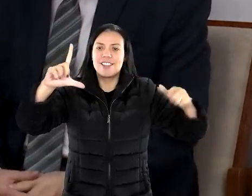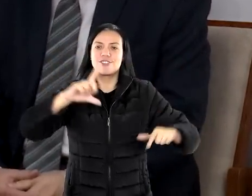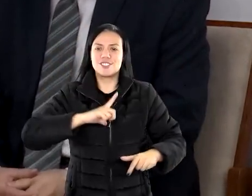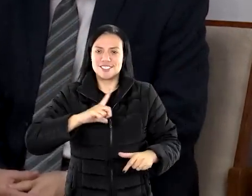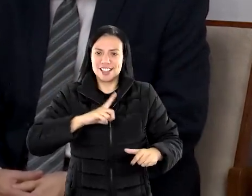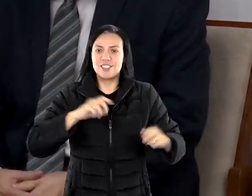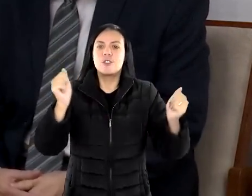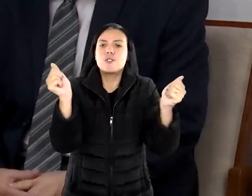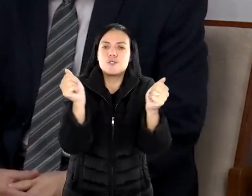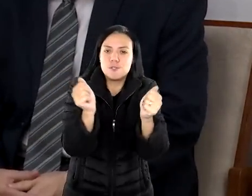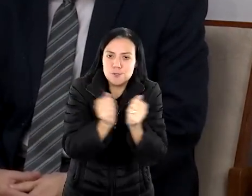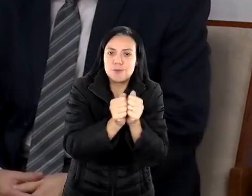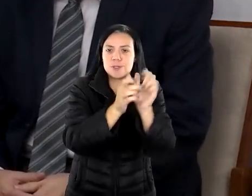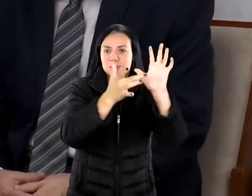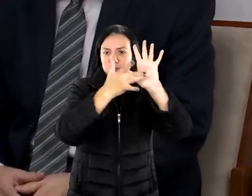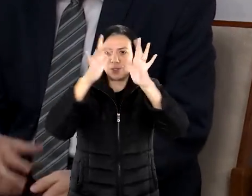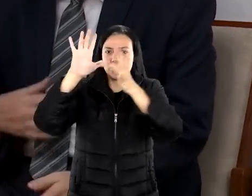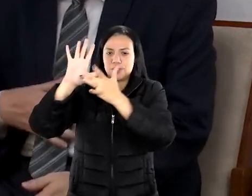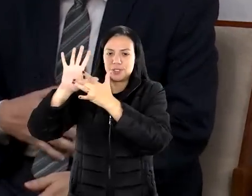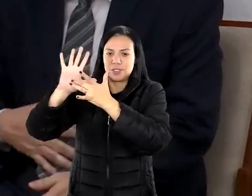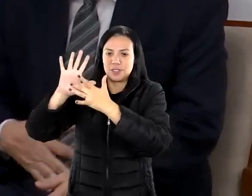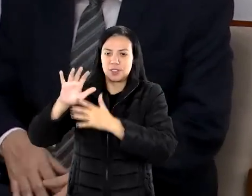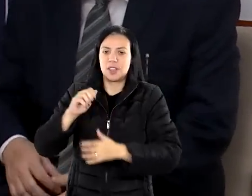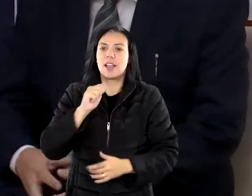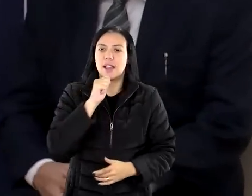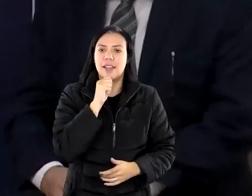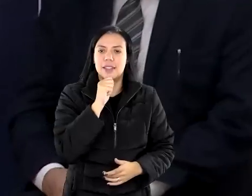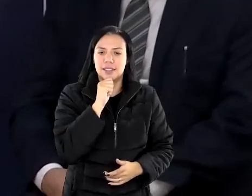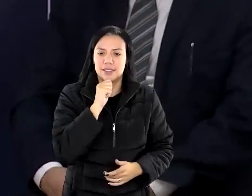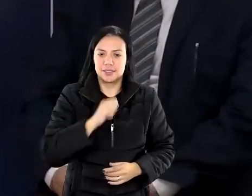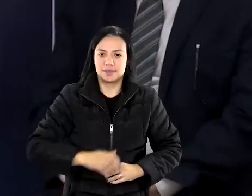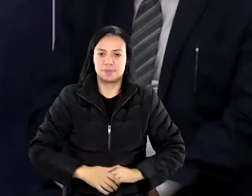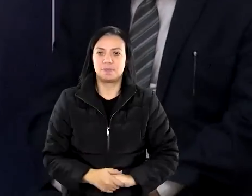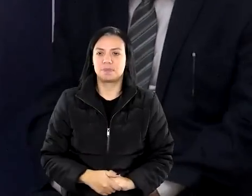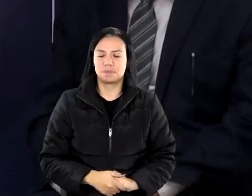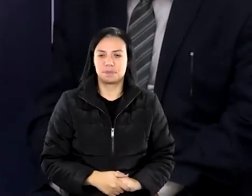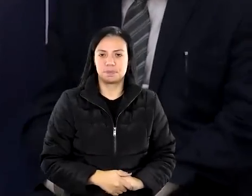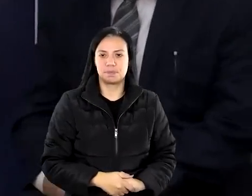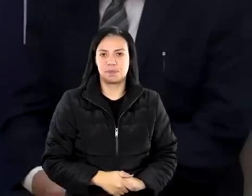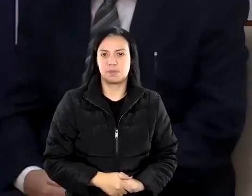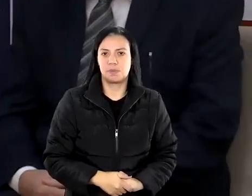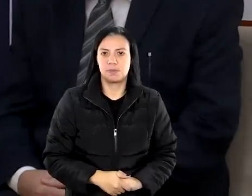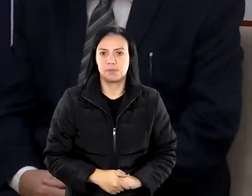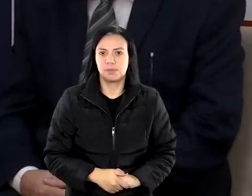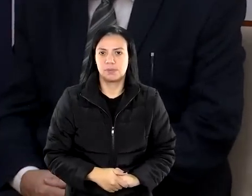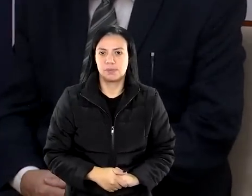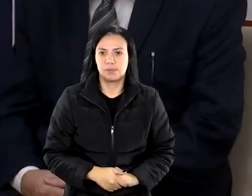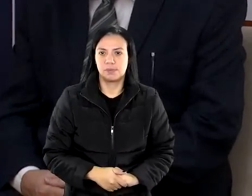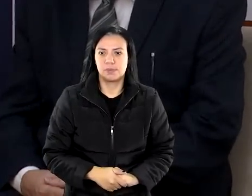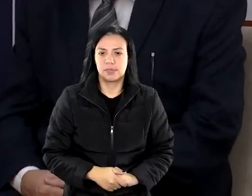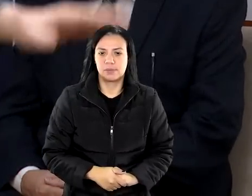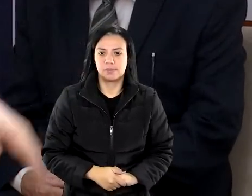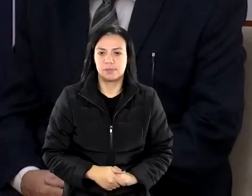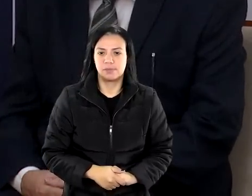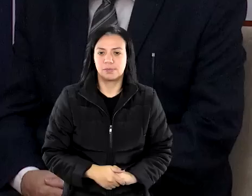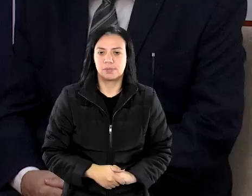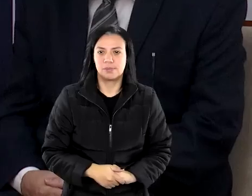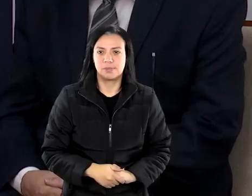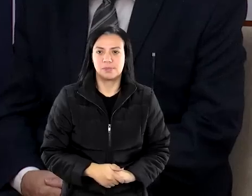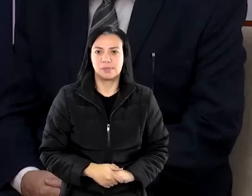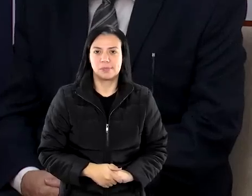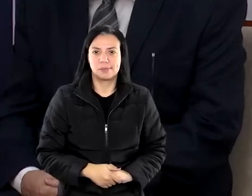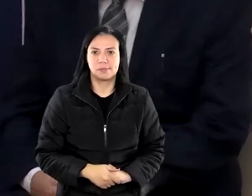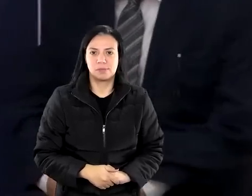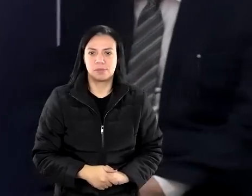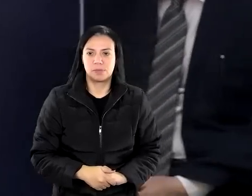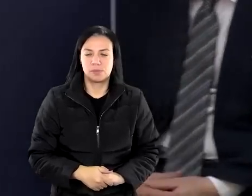Amém? Se, pois, o Filho vos libertar, verdadeiramente sereis o quê? Livres. Paulo diz, eu